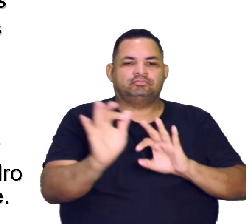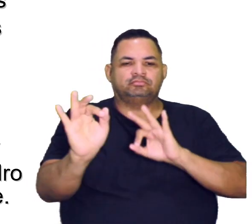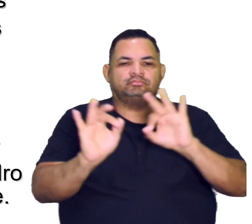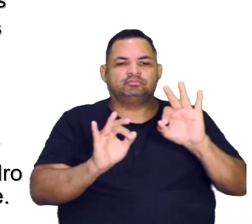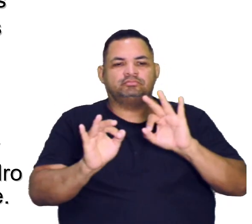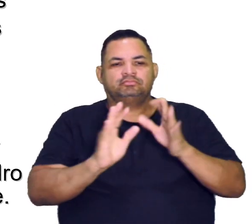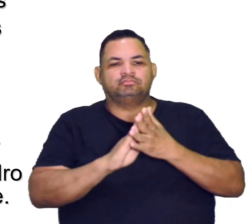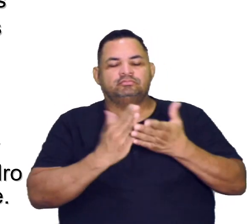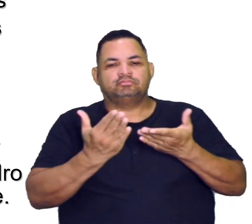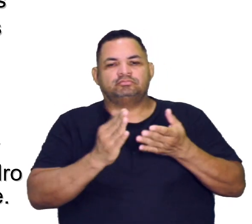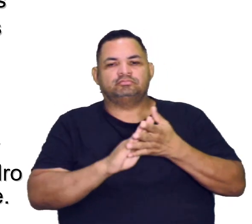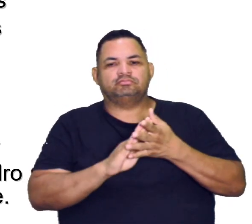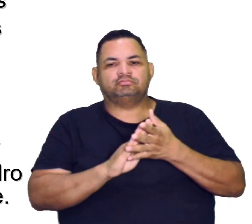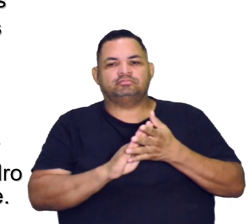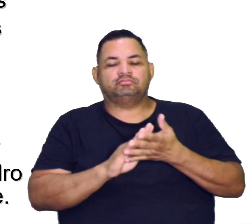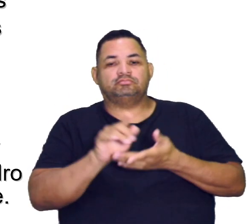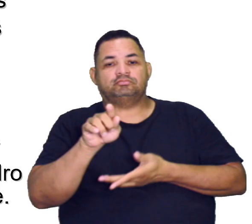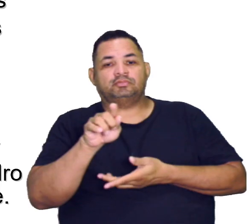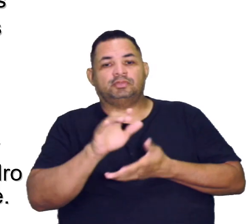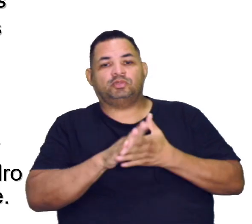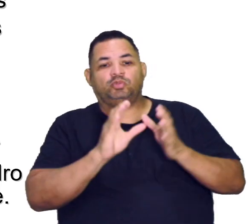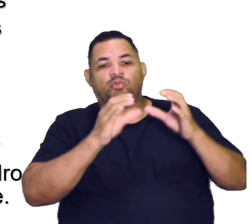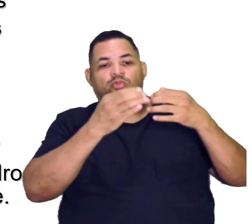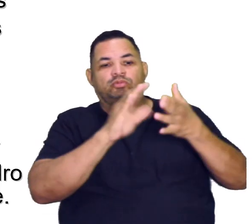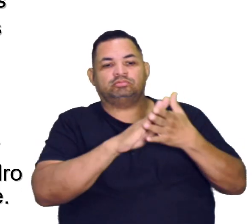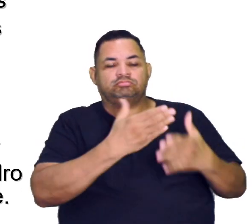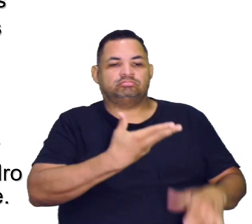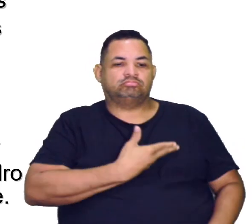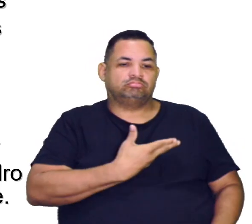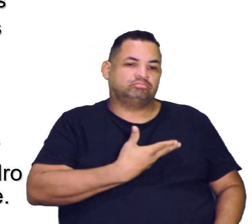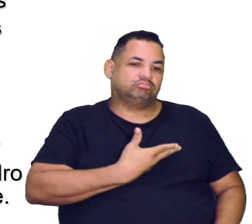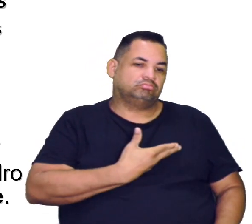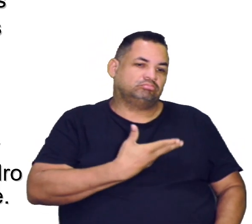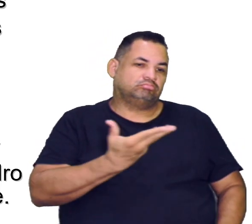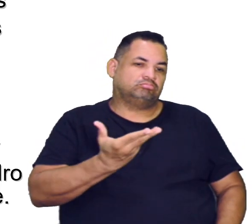exercícios simples, tá? Você, sua turma, seus colegas,